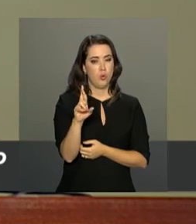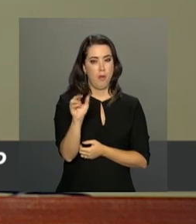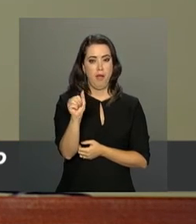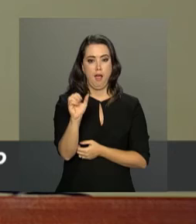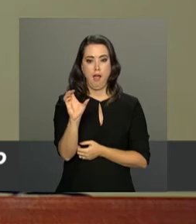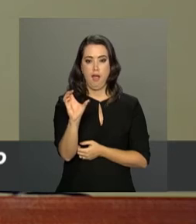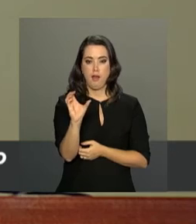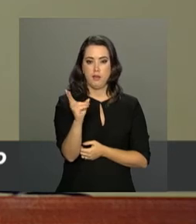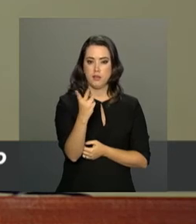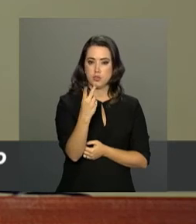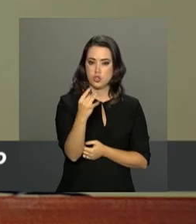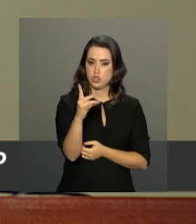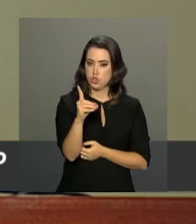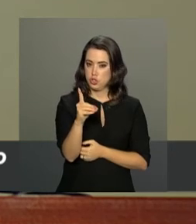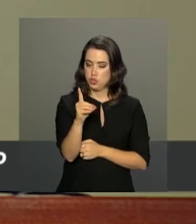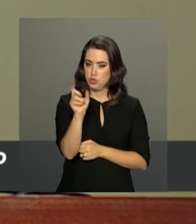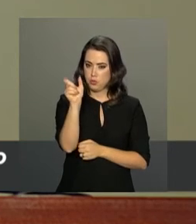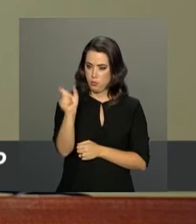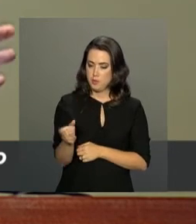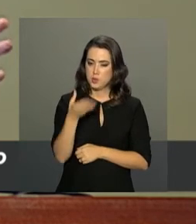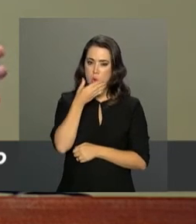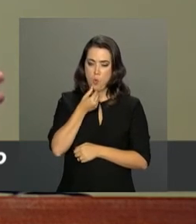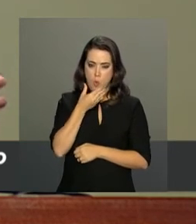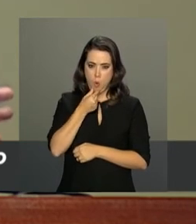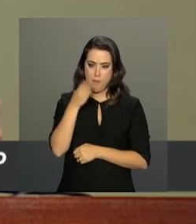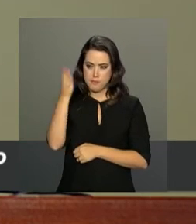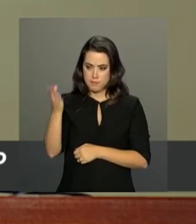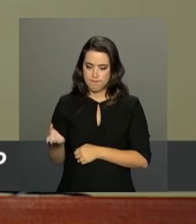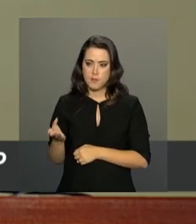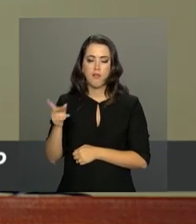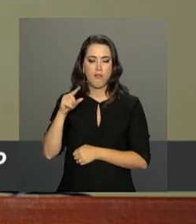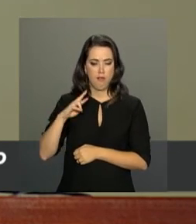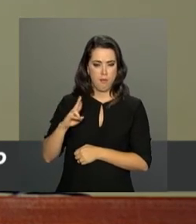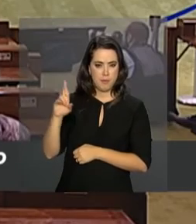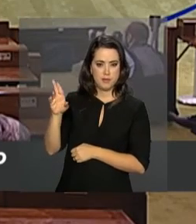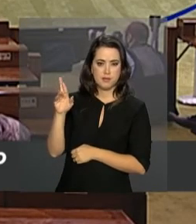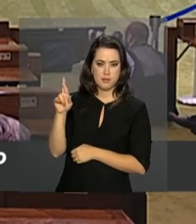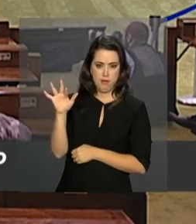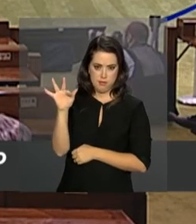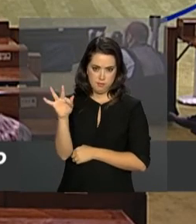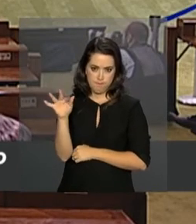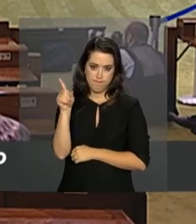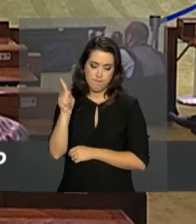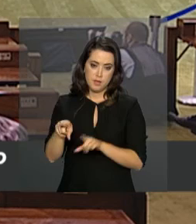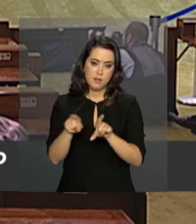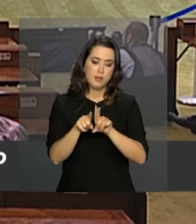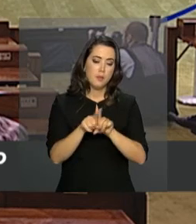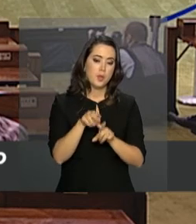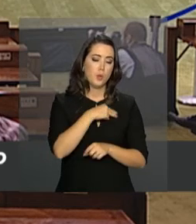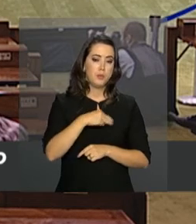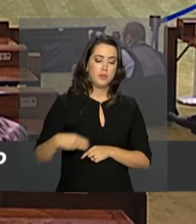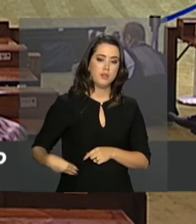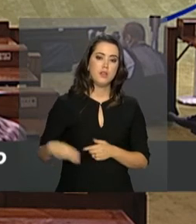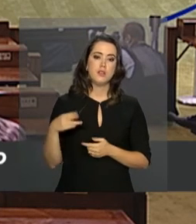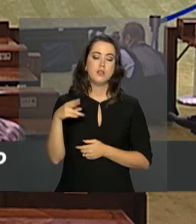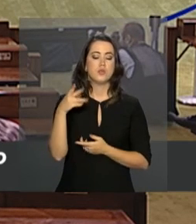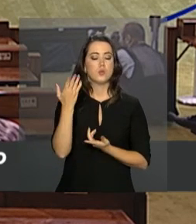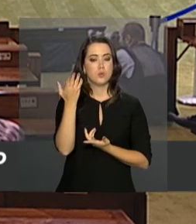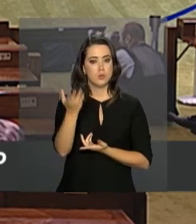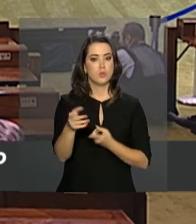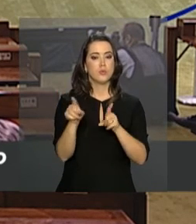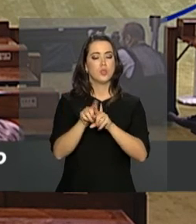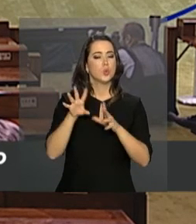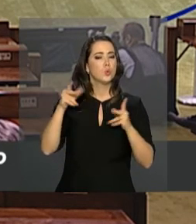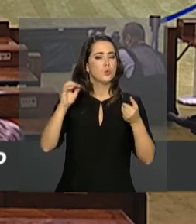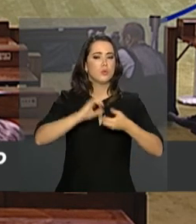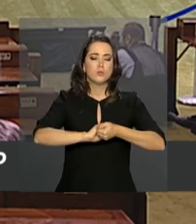o ministro guardian por que afinal está uma vinculação muito grande com a fazenda e cumprimentar a todos